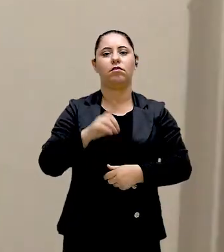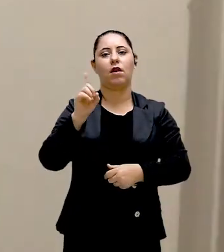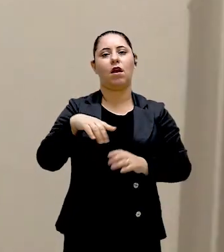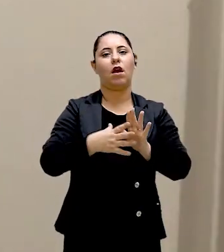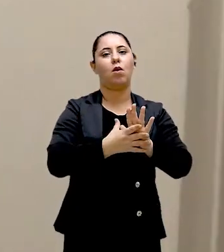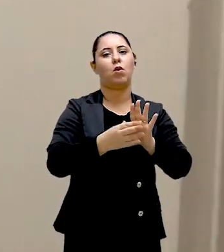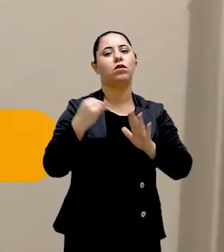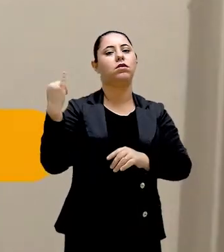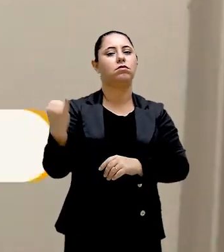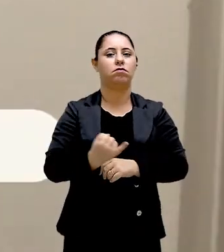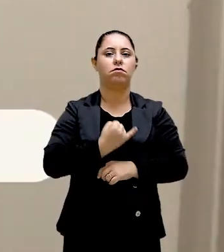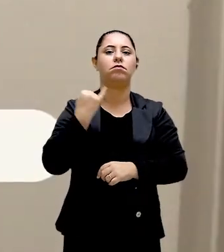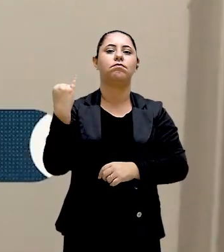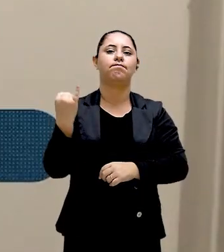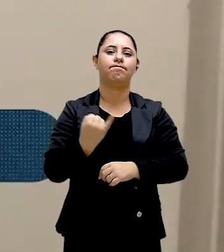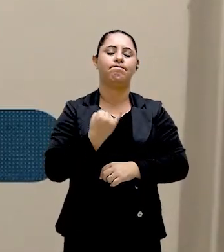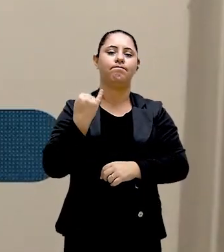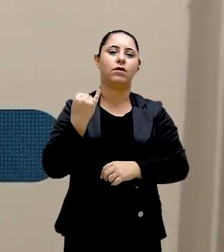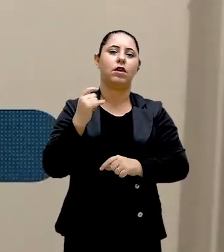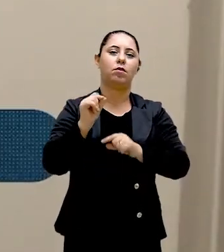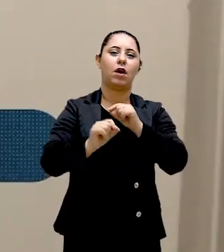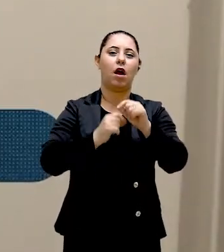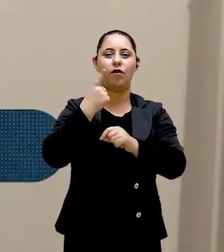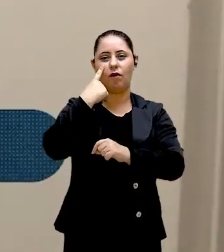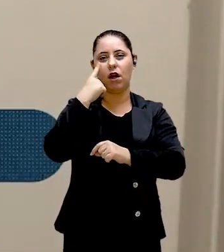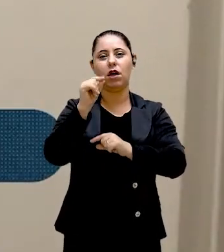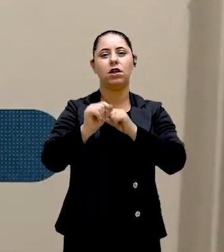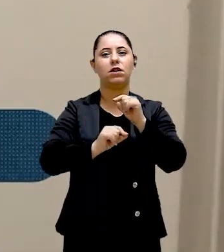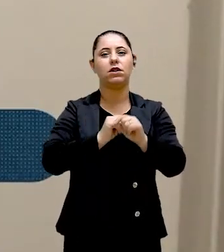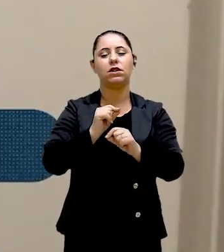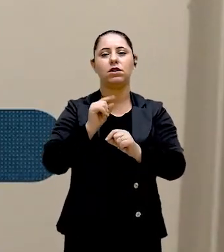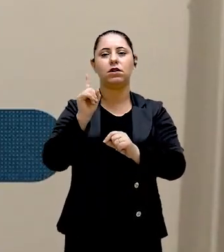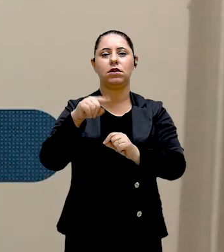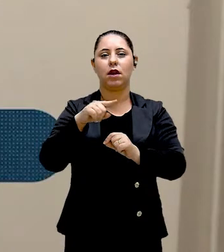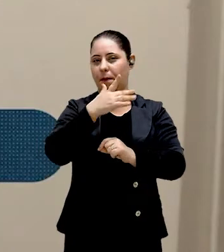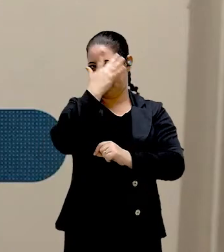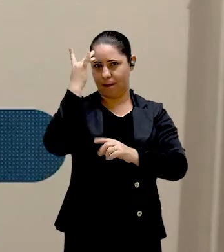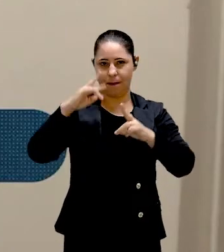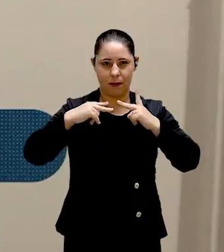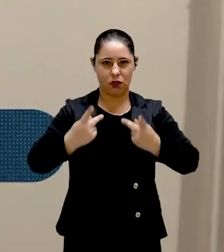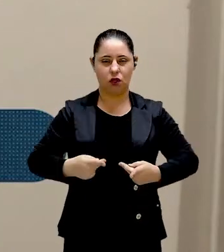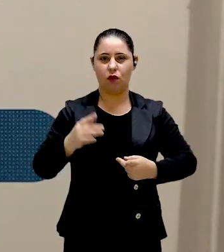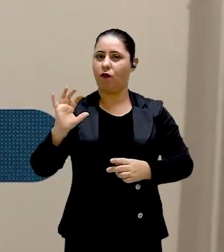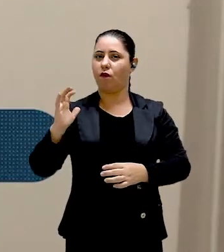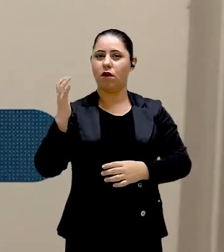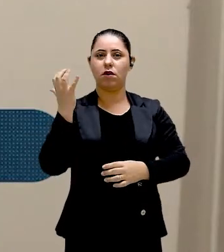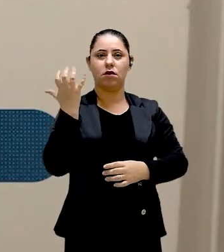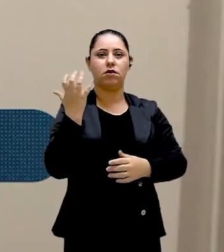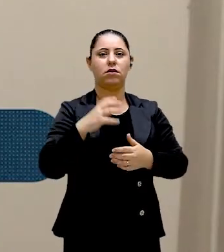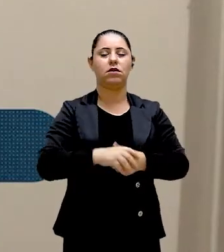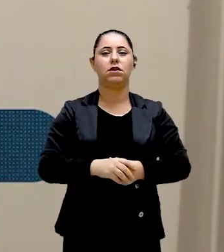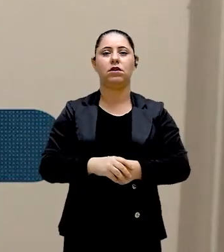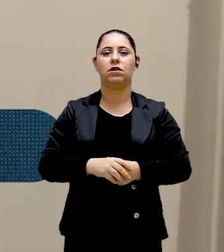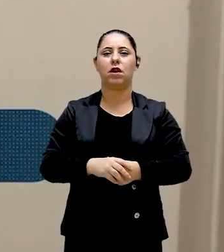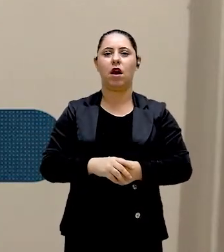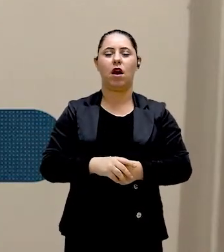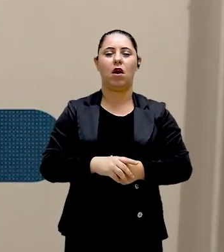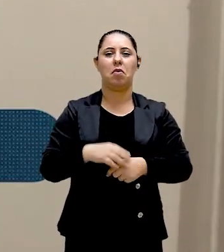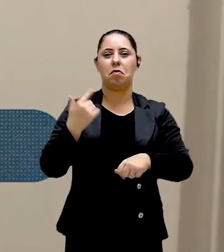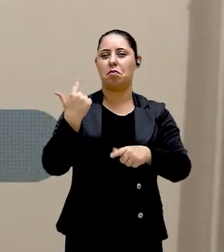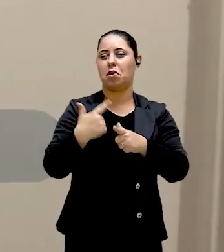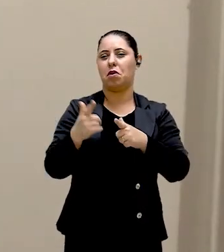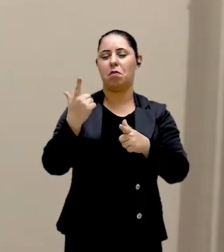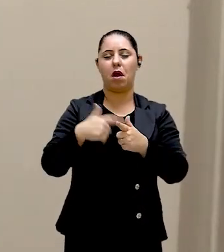importante para prever se no ser humano não ia acontecer, né, uma reação grave,